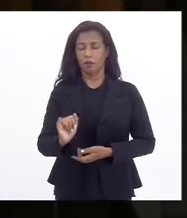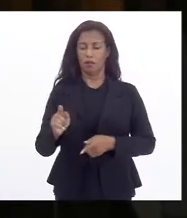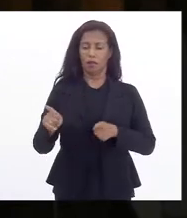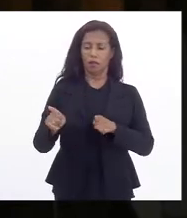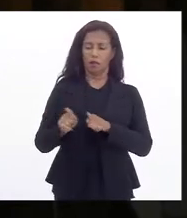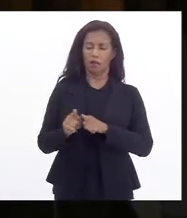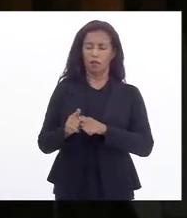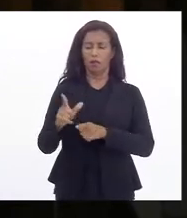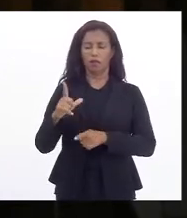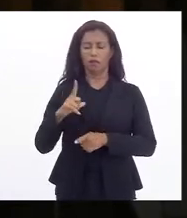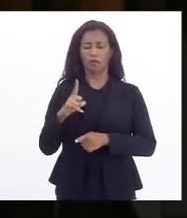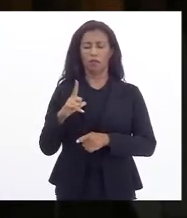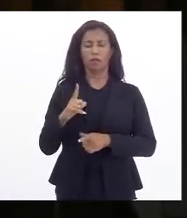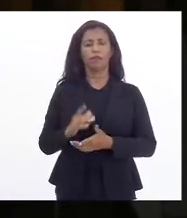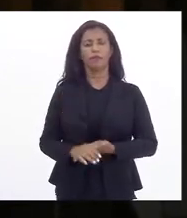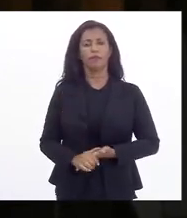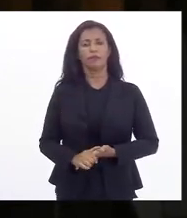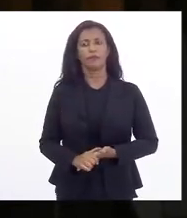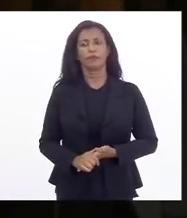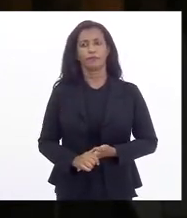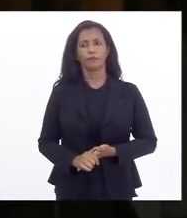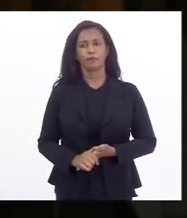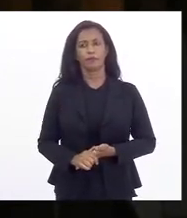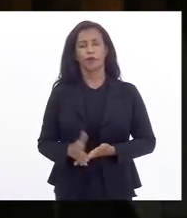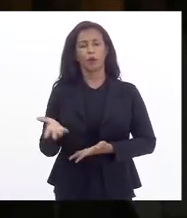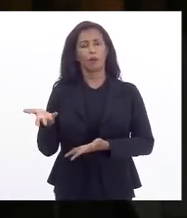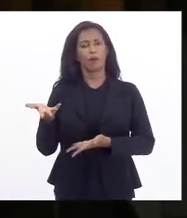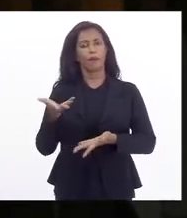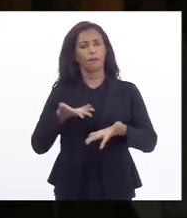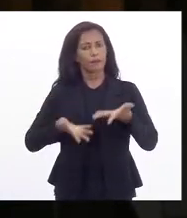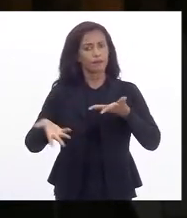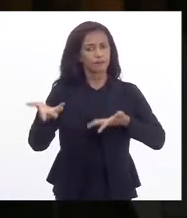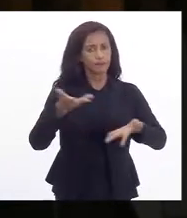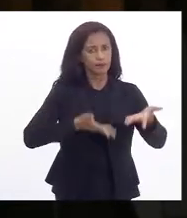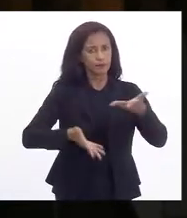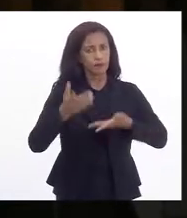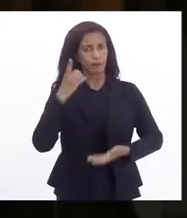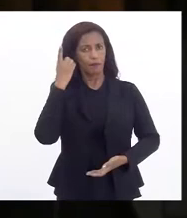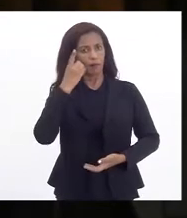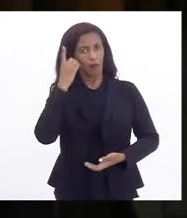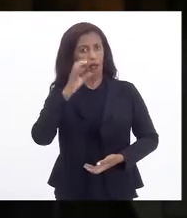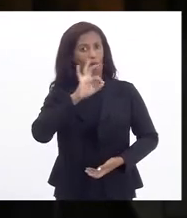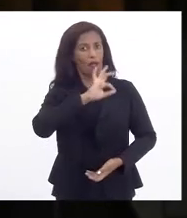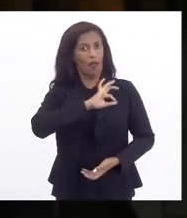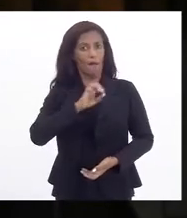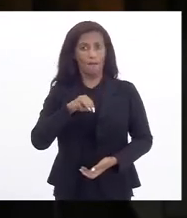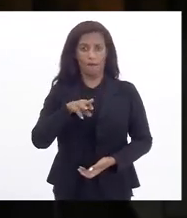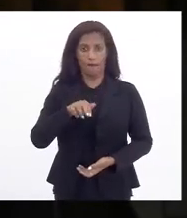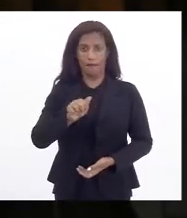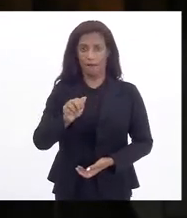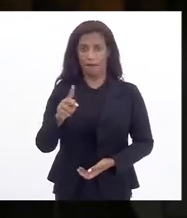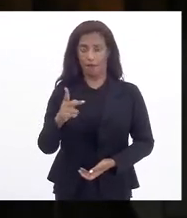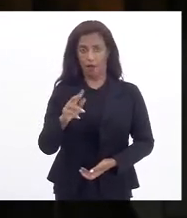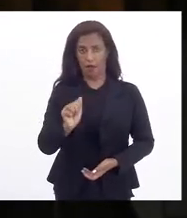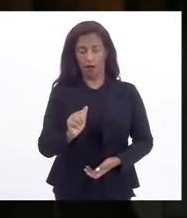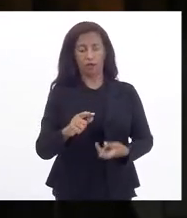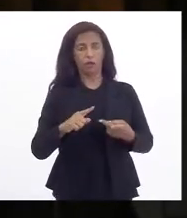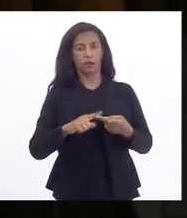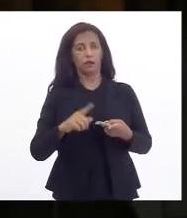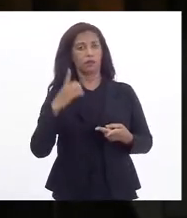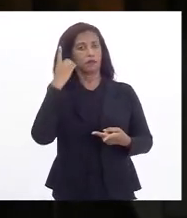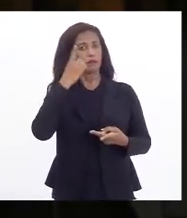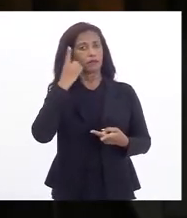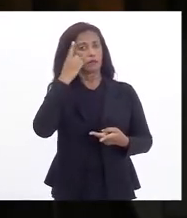cantor efetivamente com a participação deputada Martha Rocha do